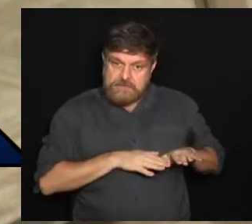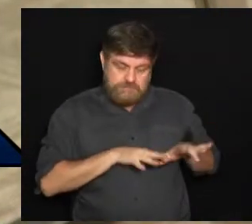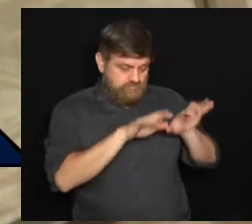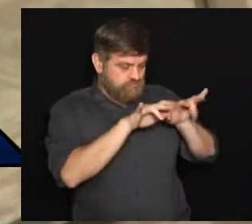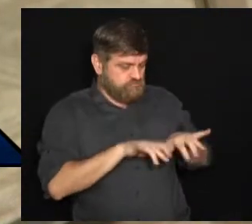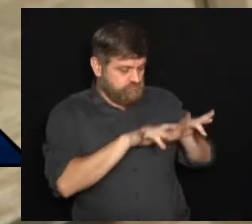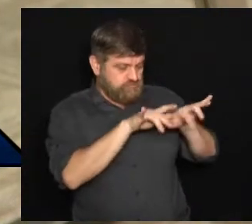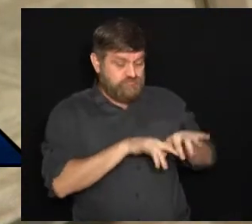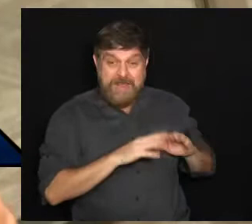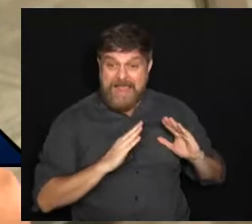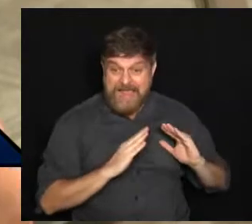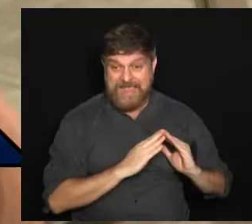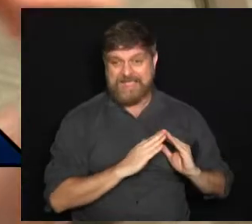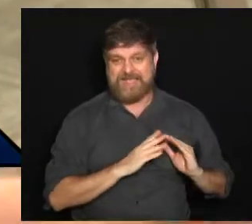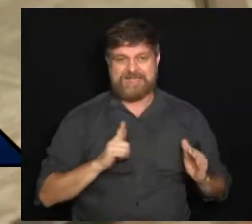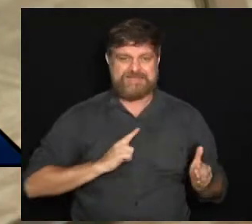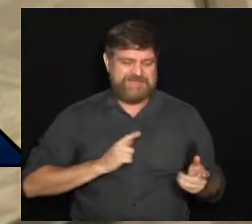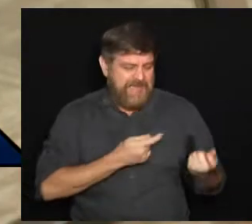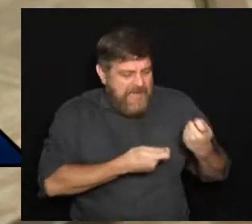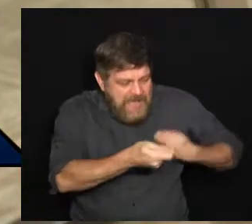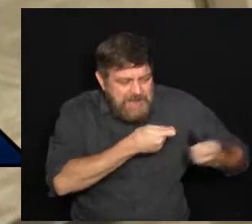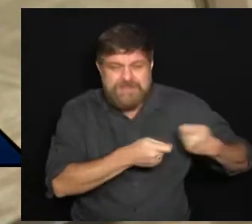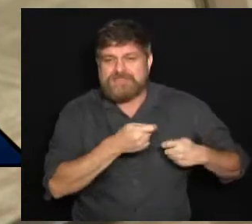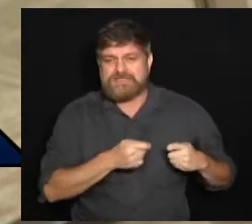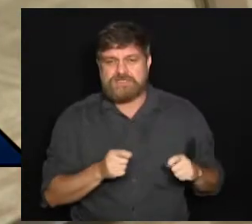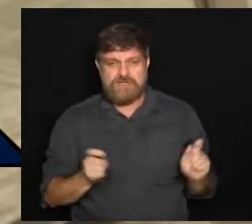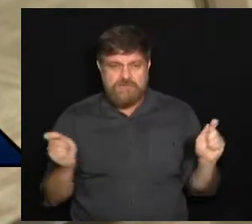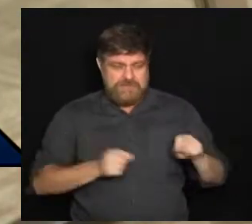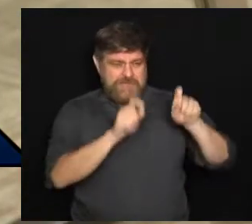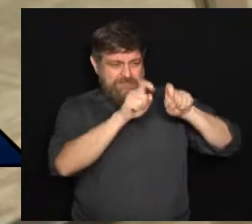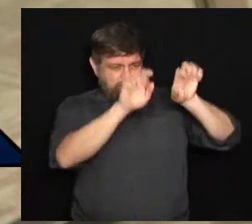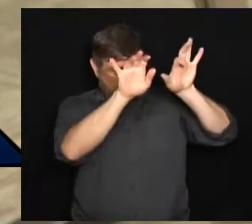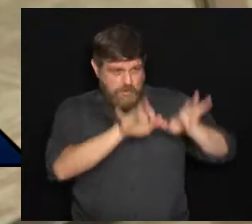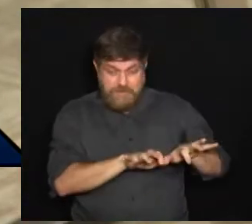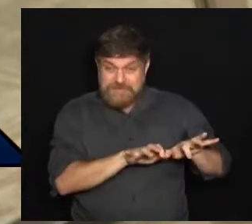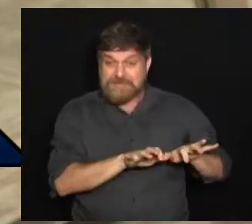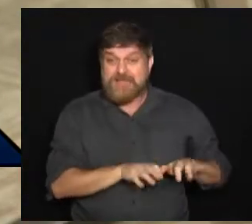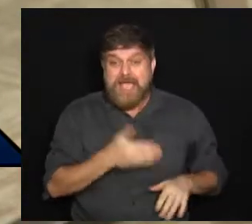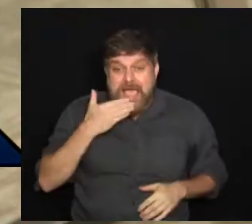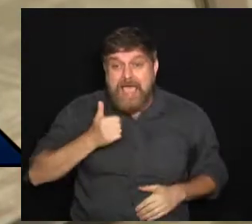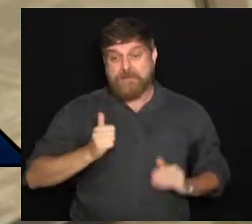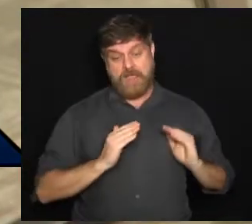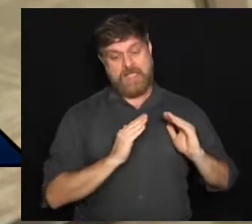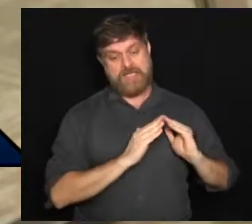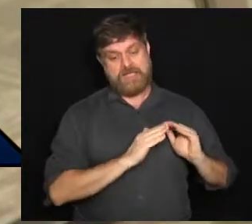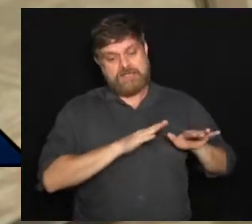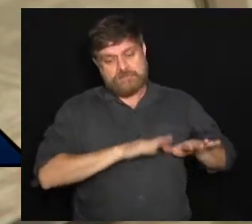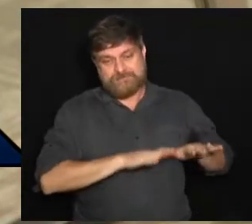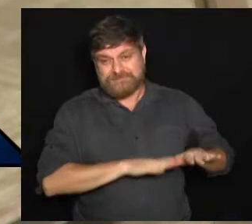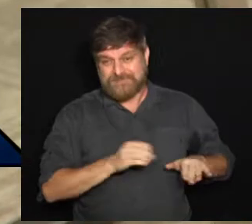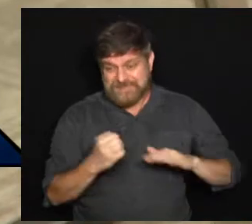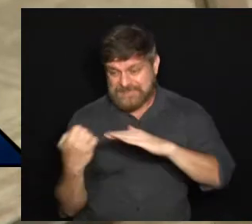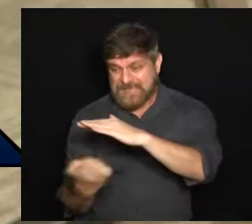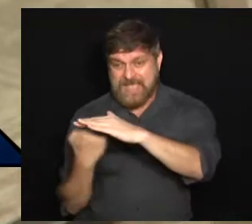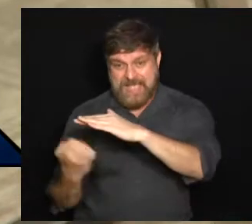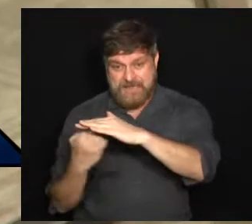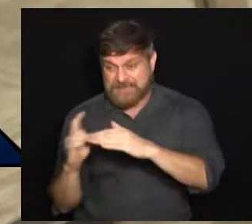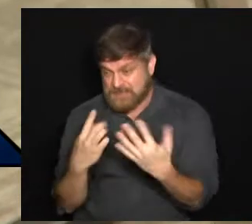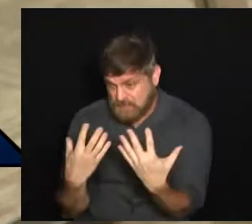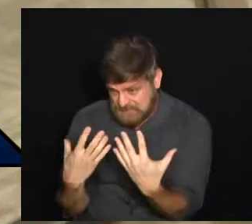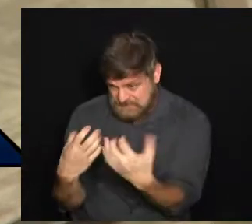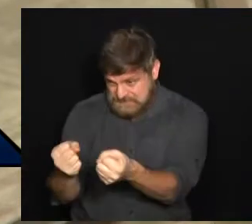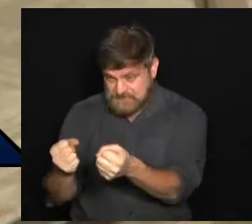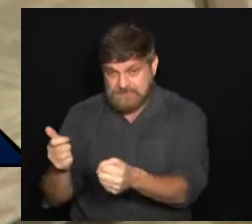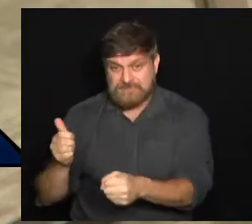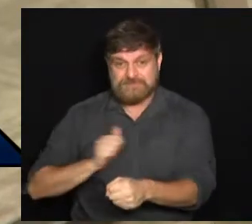casa. Trabalho burocrático, administrativo, de computador, etc. Tudo tem que... Se a sua empresa ainda não adotou